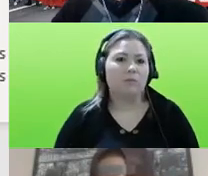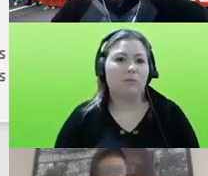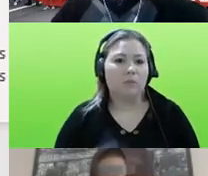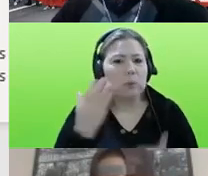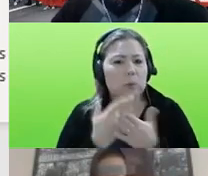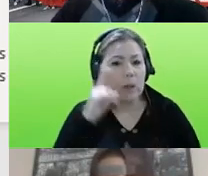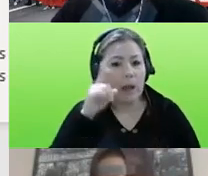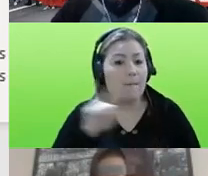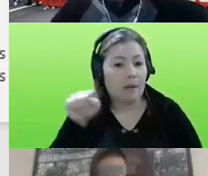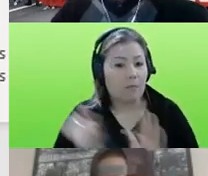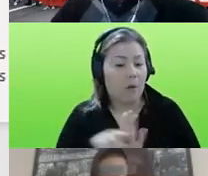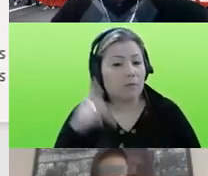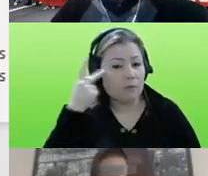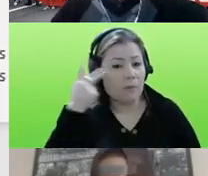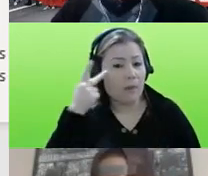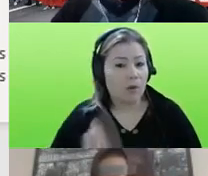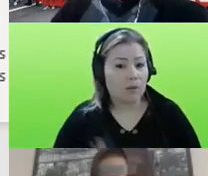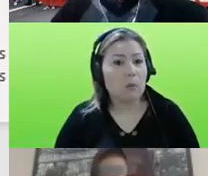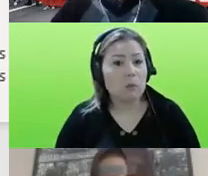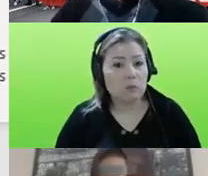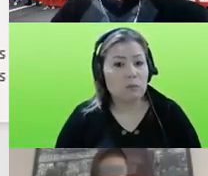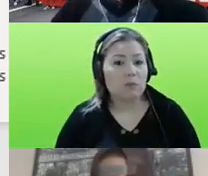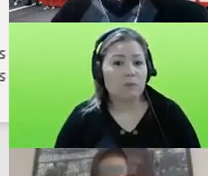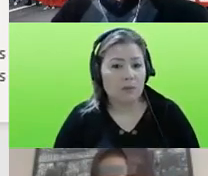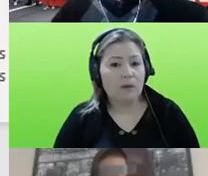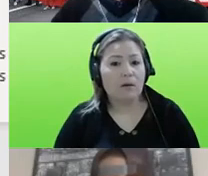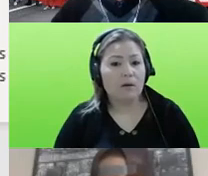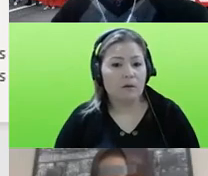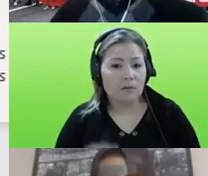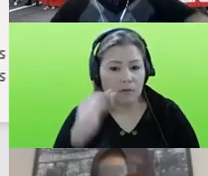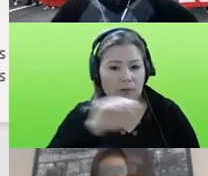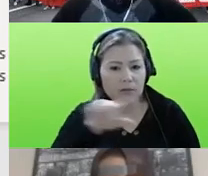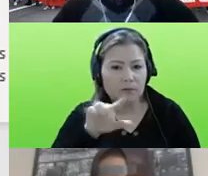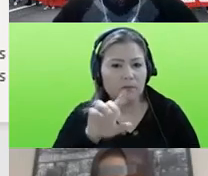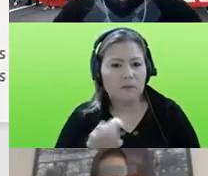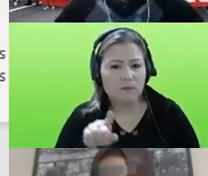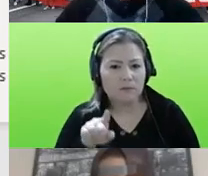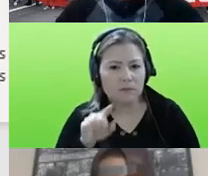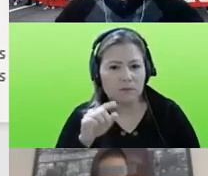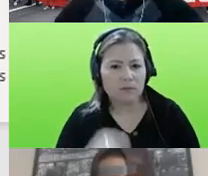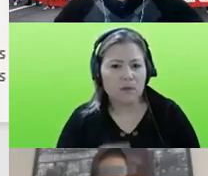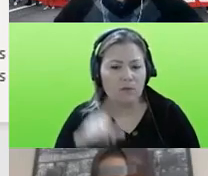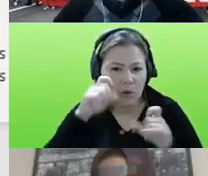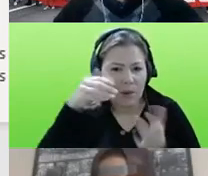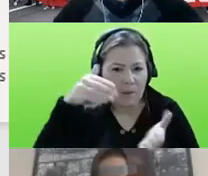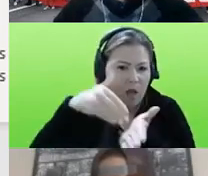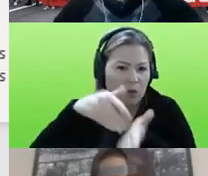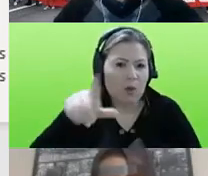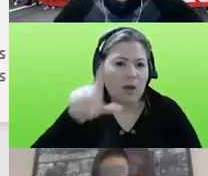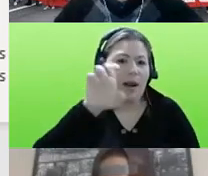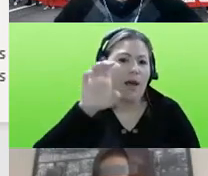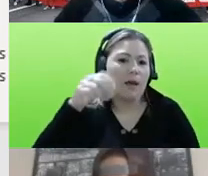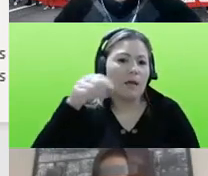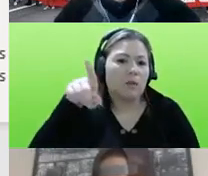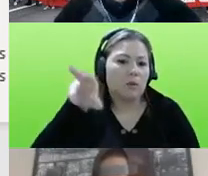paulistano. Roberto Schwartz, Leandro Konder, está aqui na foto embaixo, foi um dos grandes introdutores do marxismo